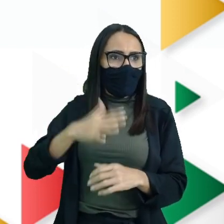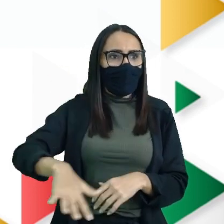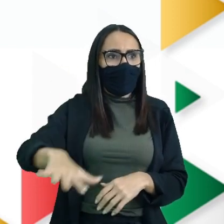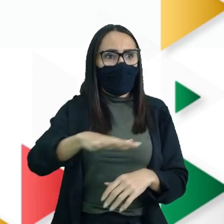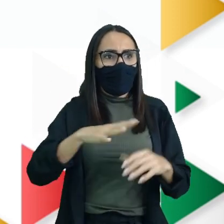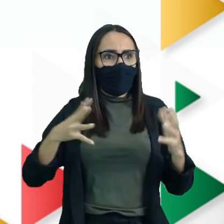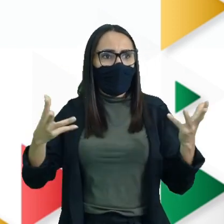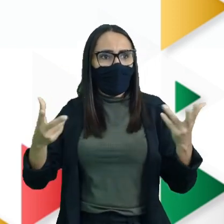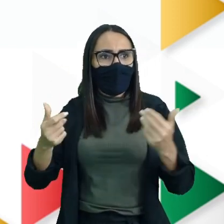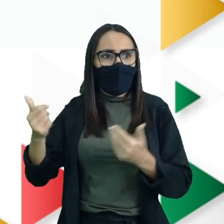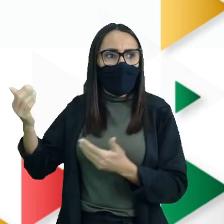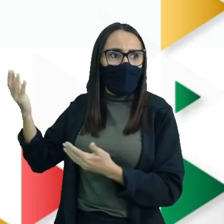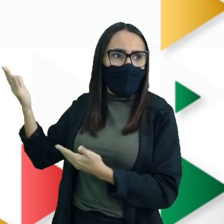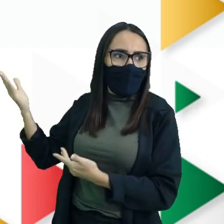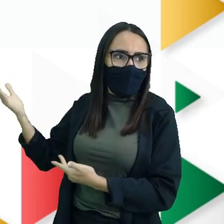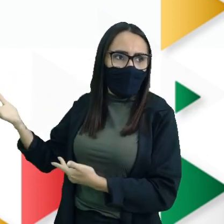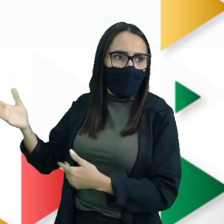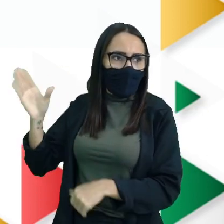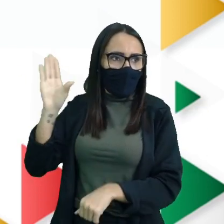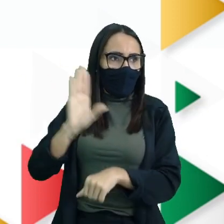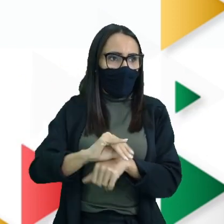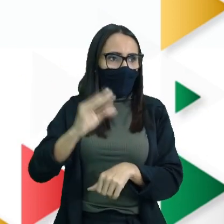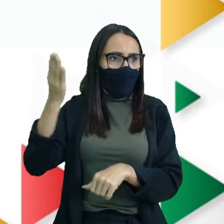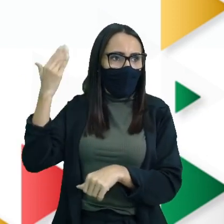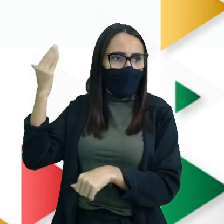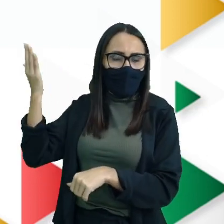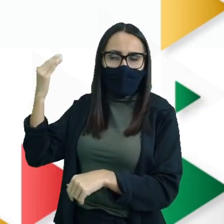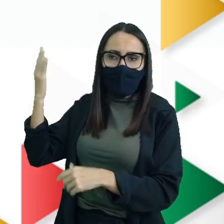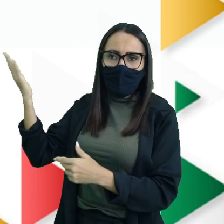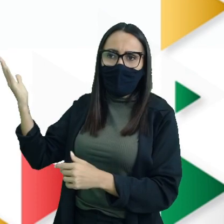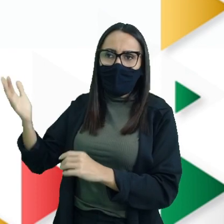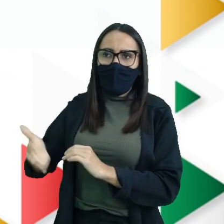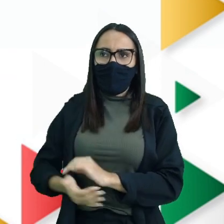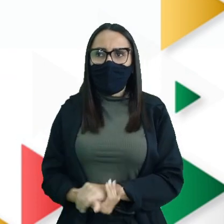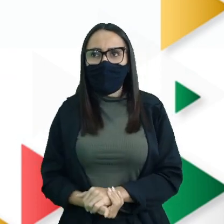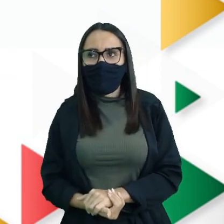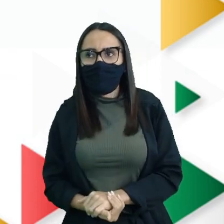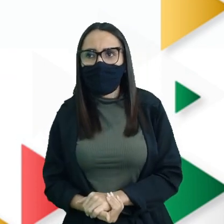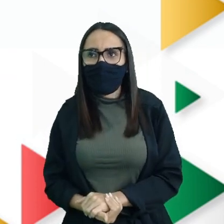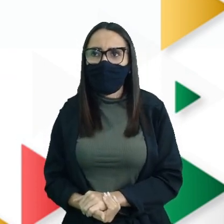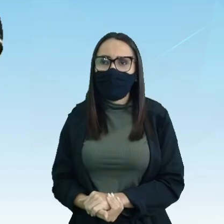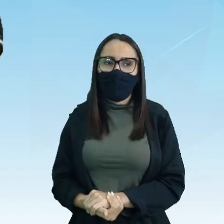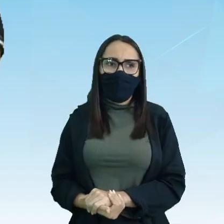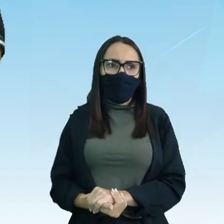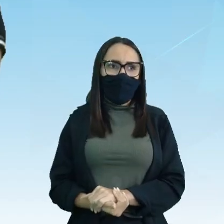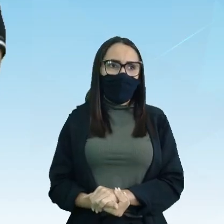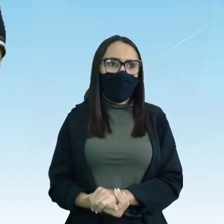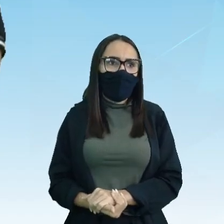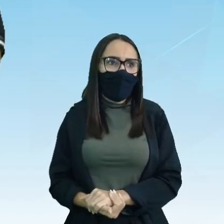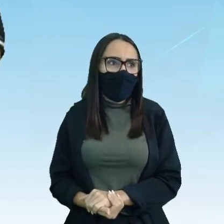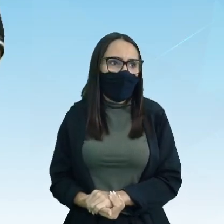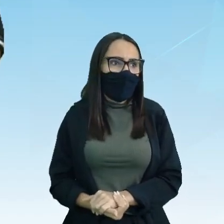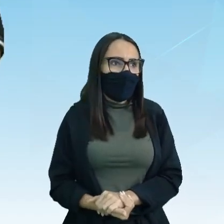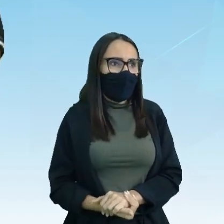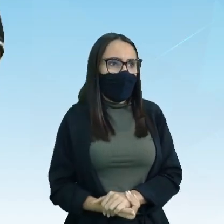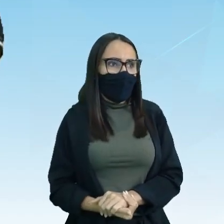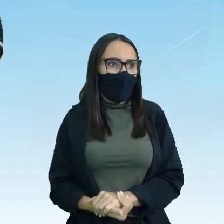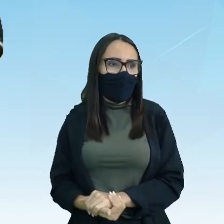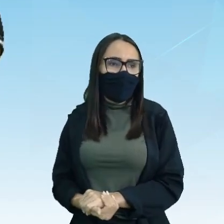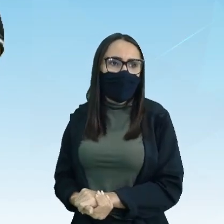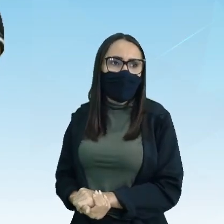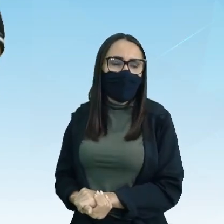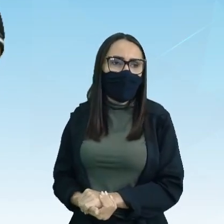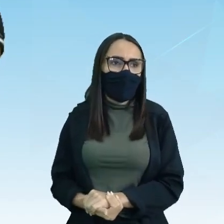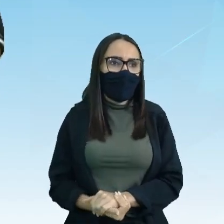maravilhoso, imenso, né? Uma foto linda. Professor, a fotografia é uma maravilha, né? é o registro, É um né? registro, Uma época. coisa que nós não